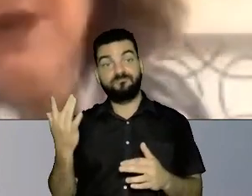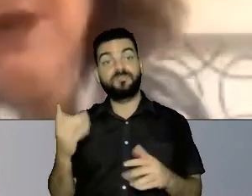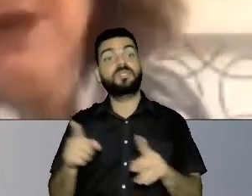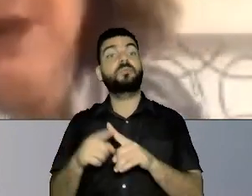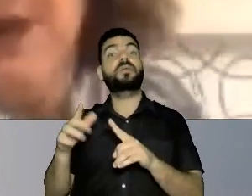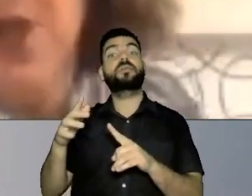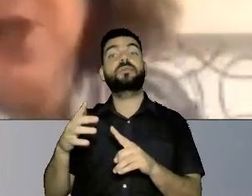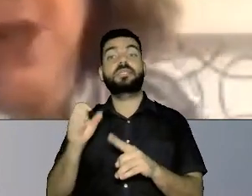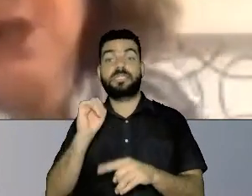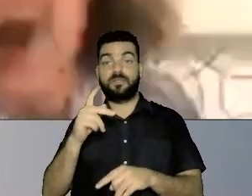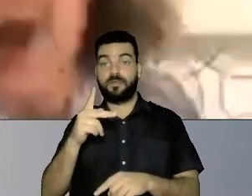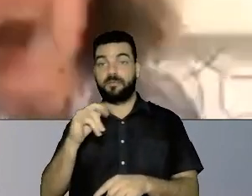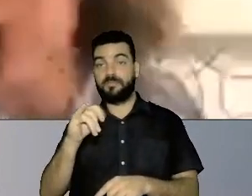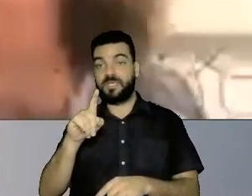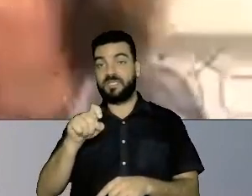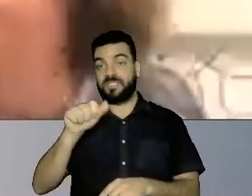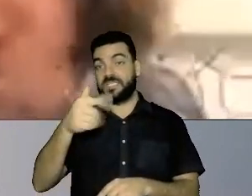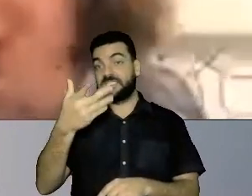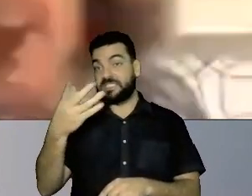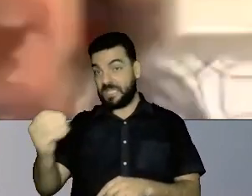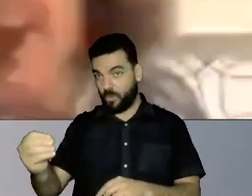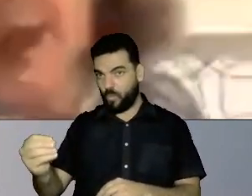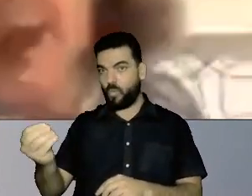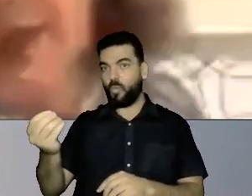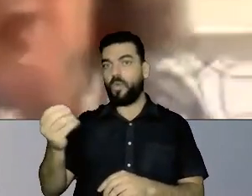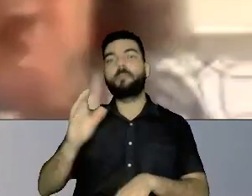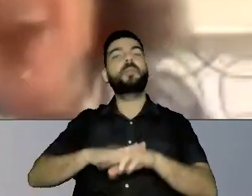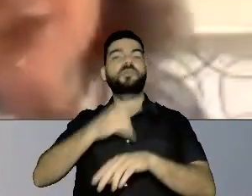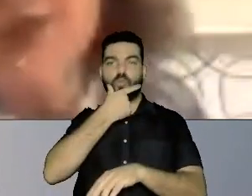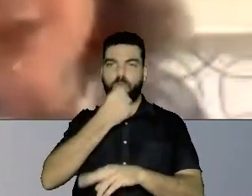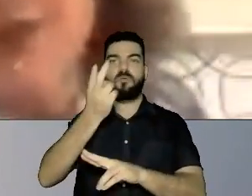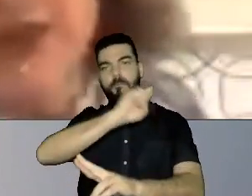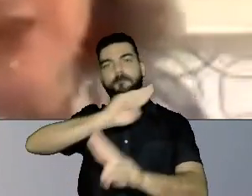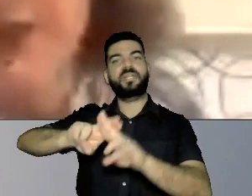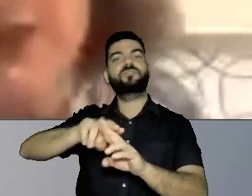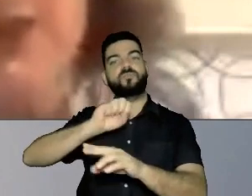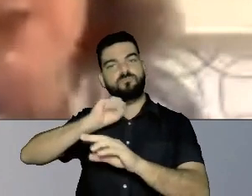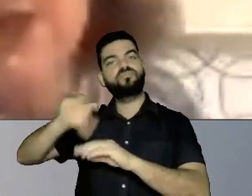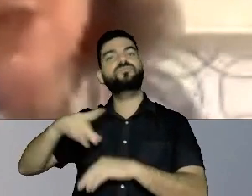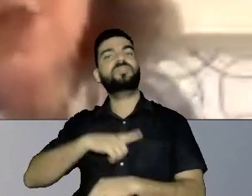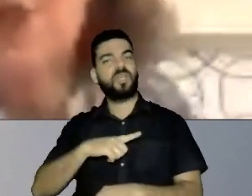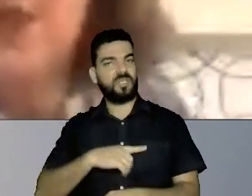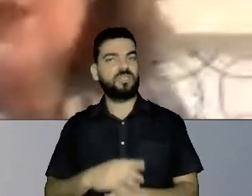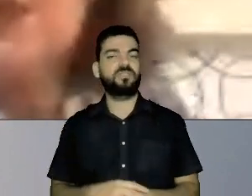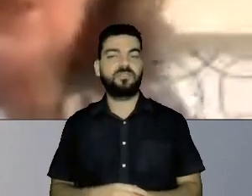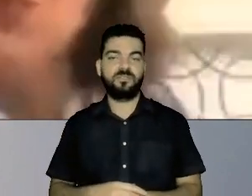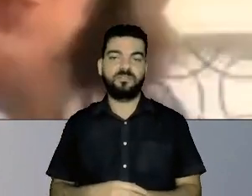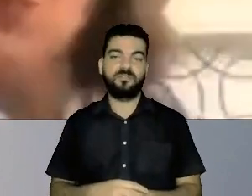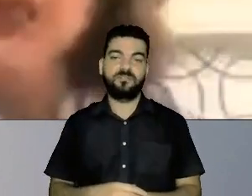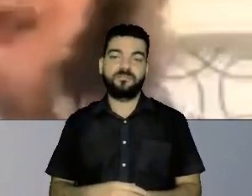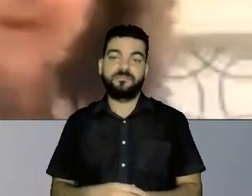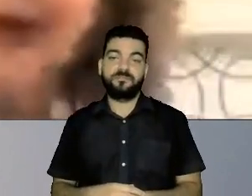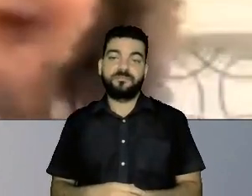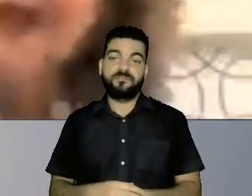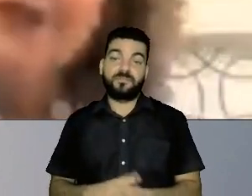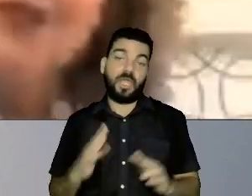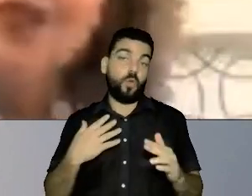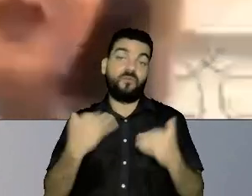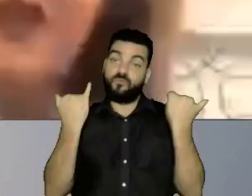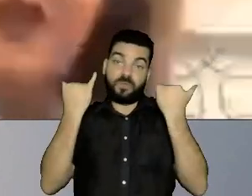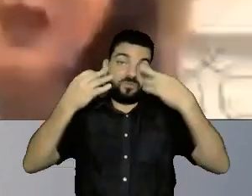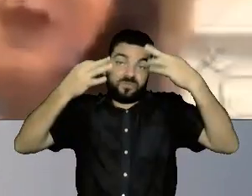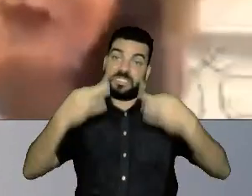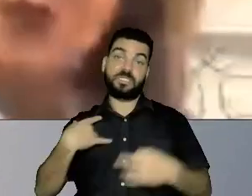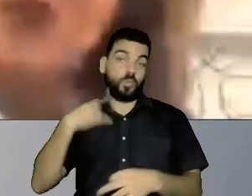esse crime seja praticado mais por homens, eu tenho quase certeza, sim, mas a gente não tem esse número. Mas